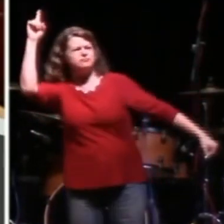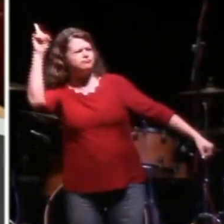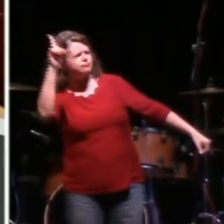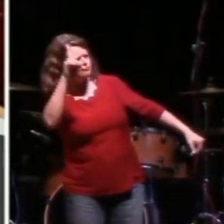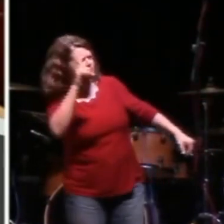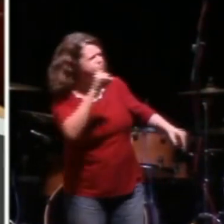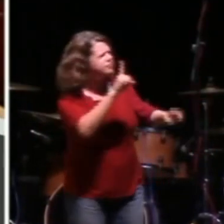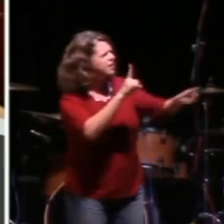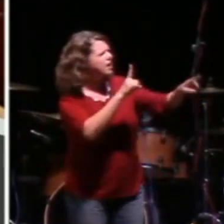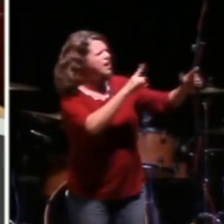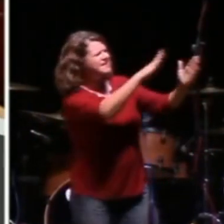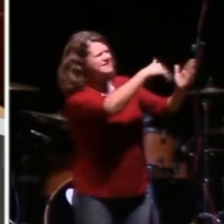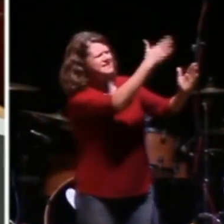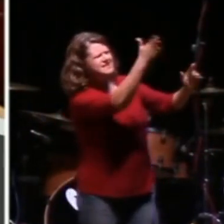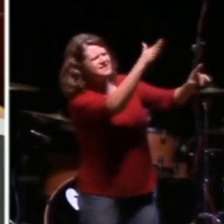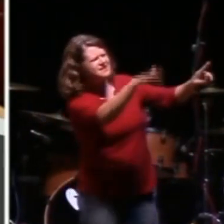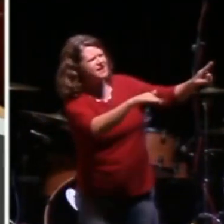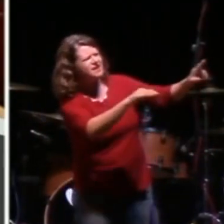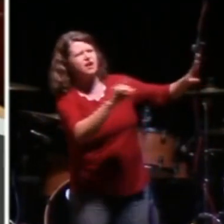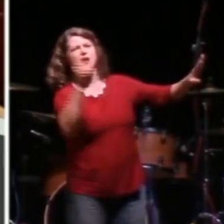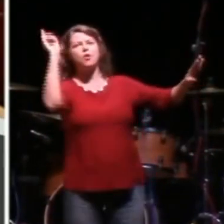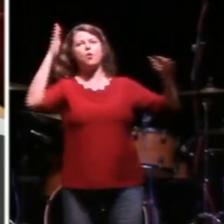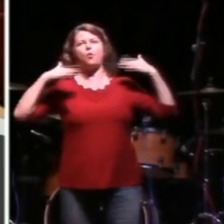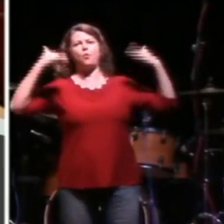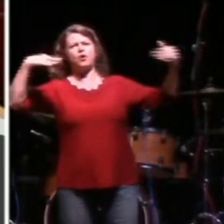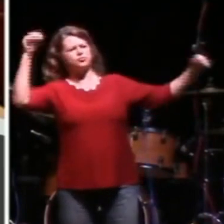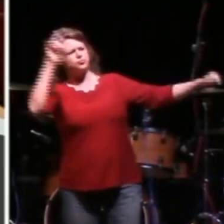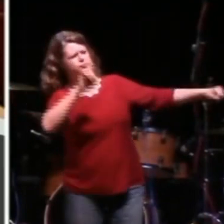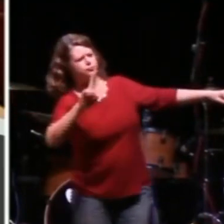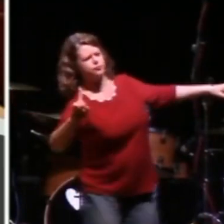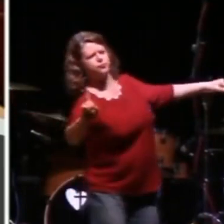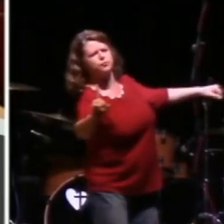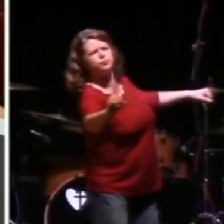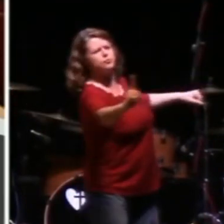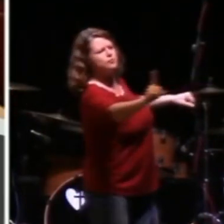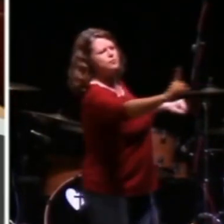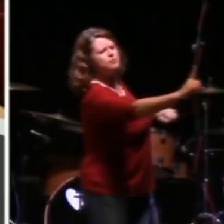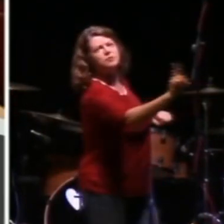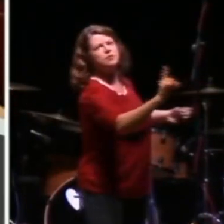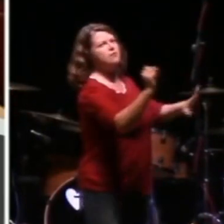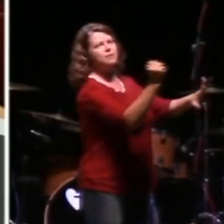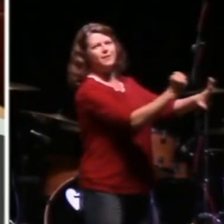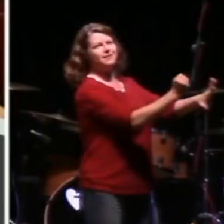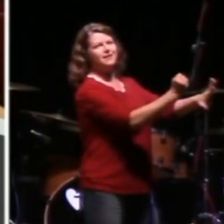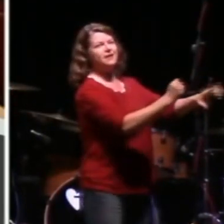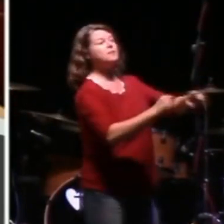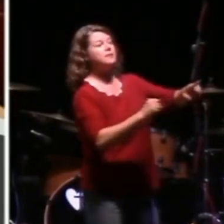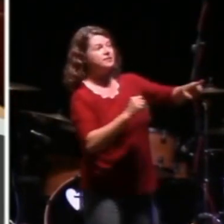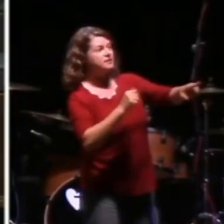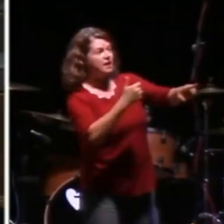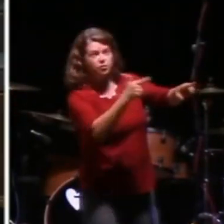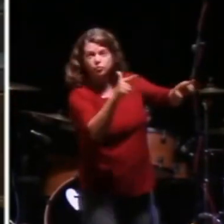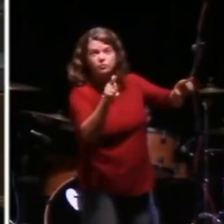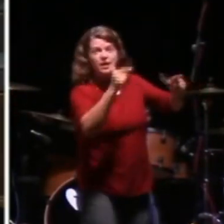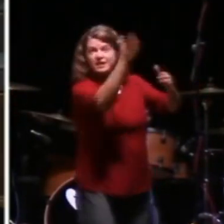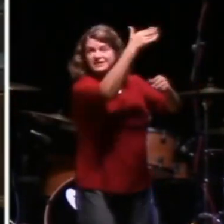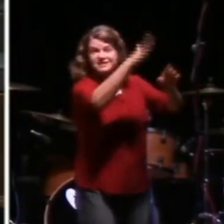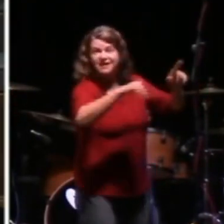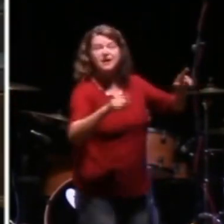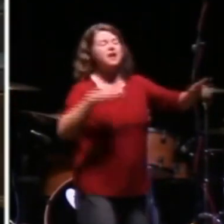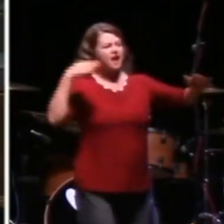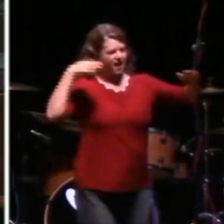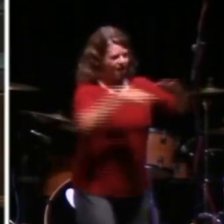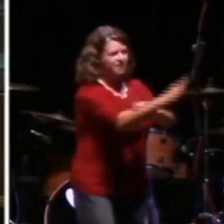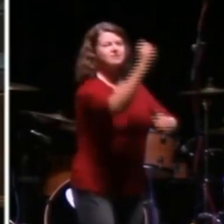vi no sangue passarei adiante a praga de destruição não atingirá quando eu ferir o egito e